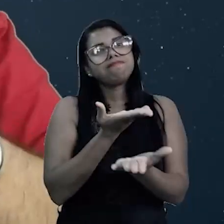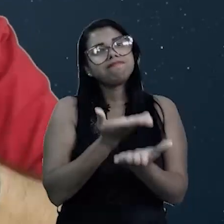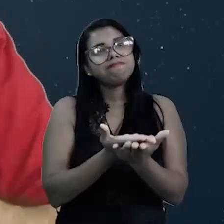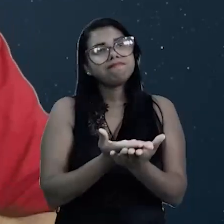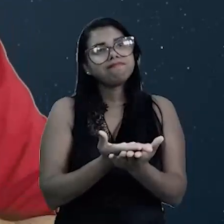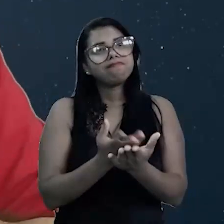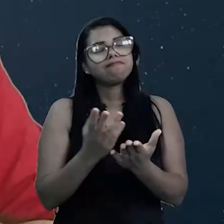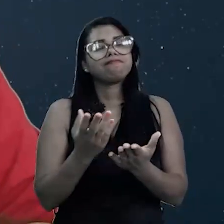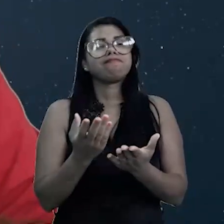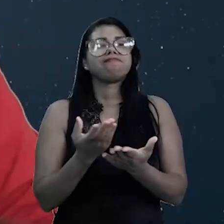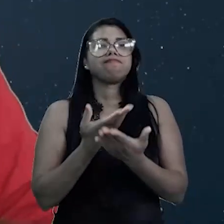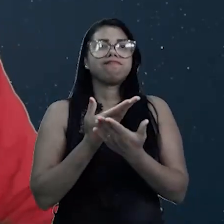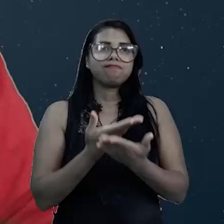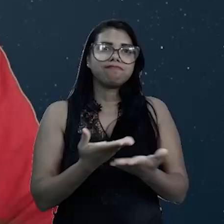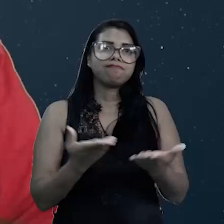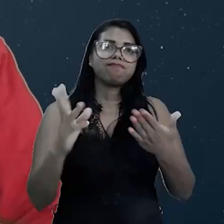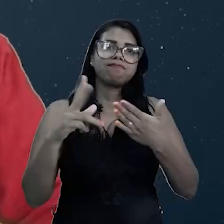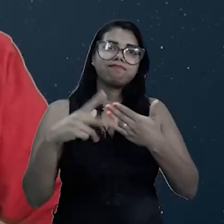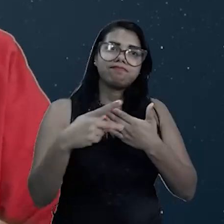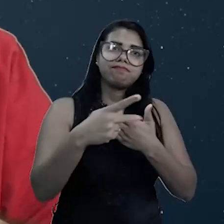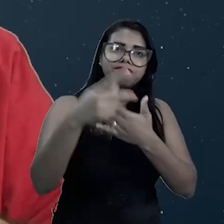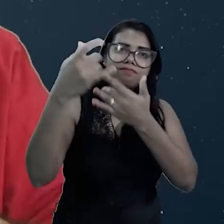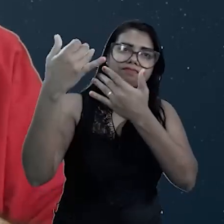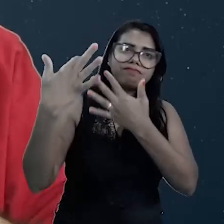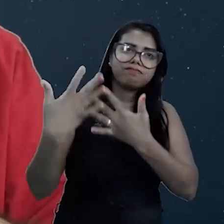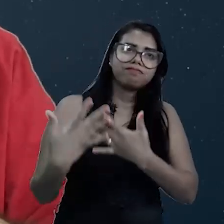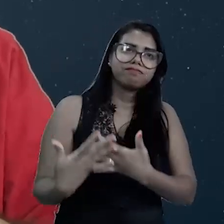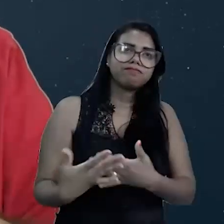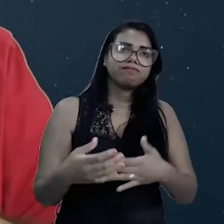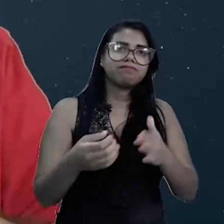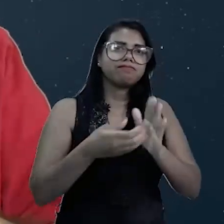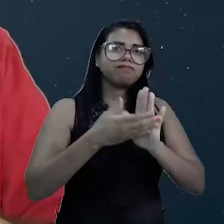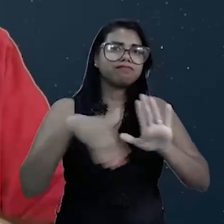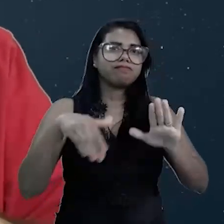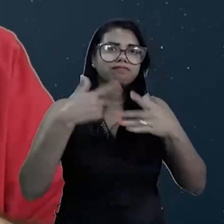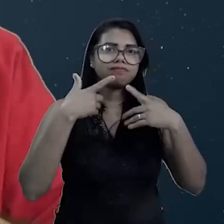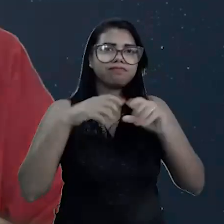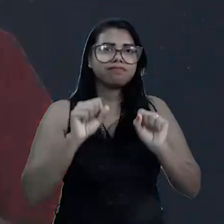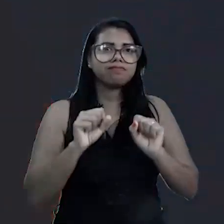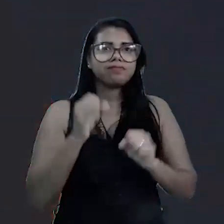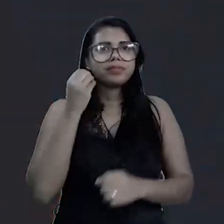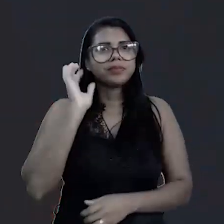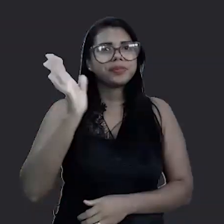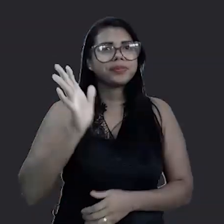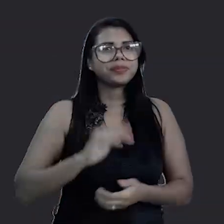aula, a gente continua falando das figuras de construção. Até mais!